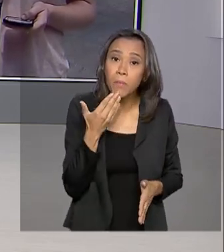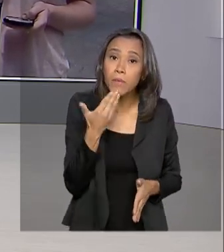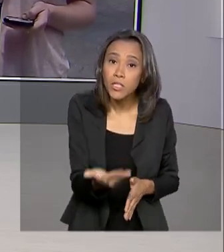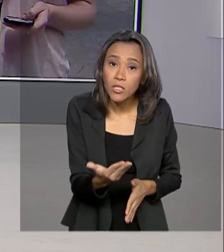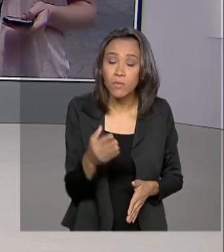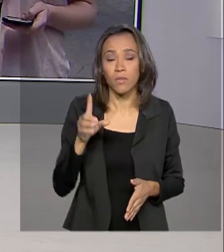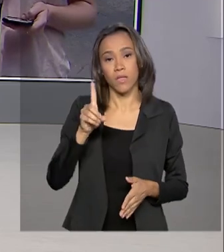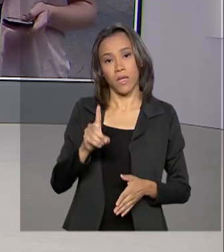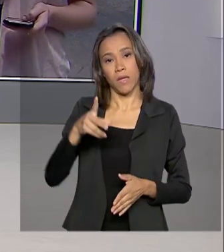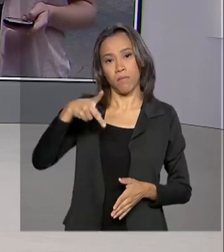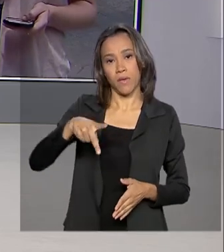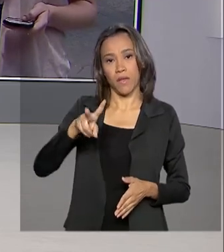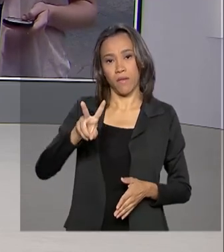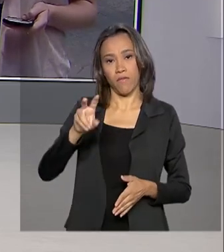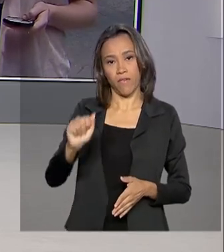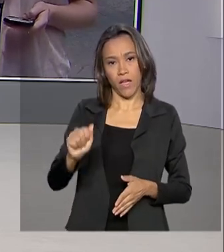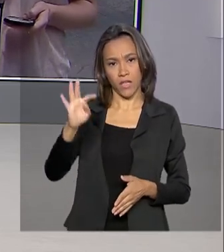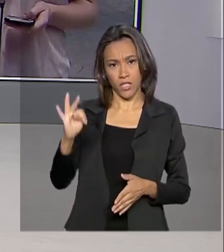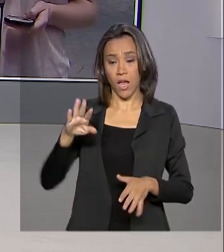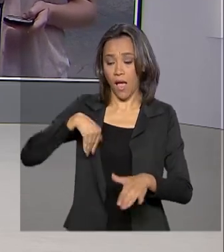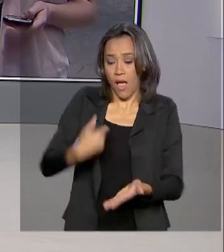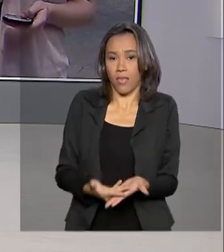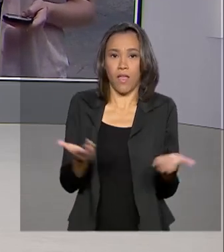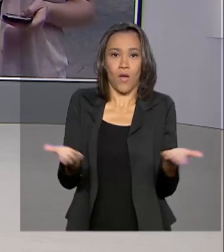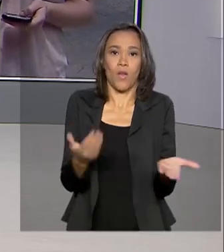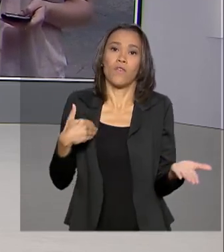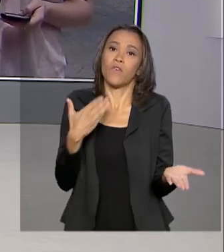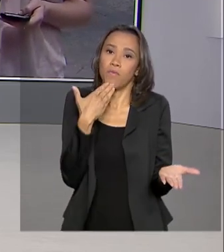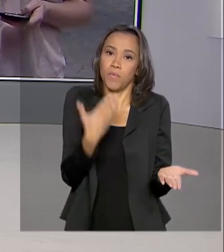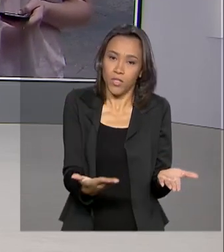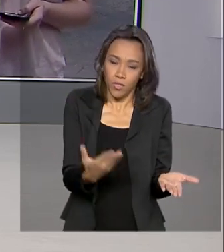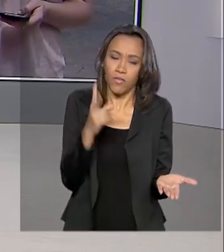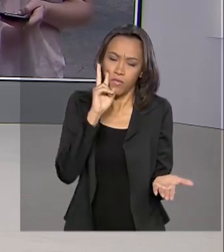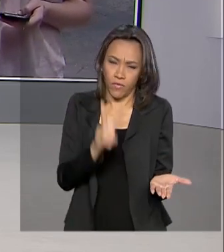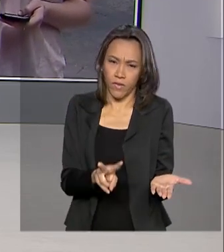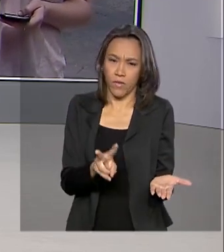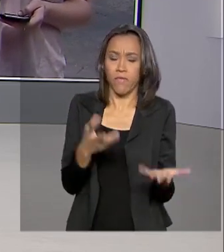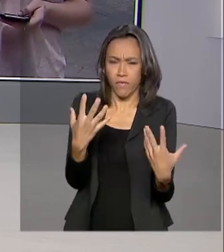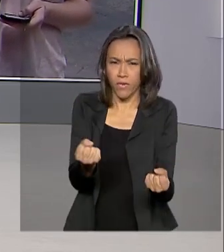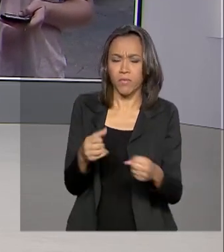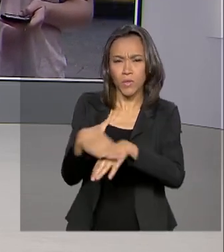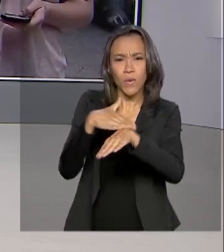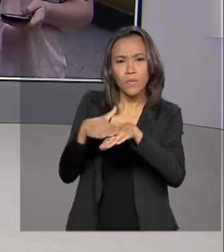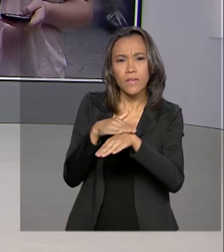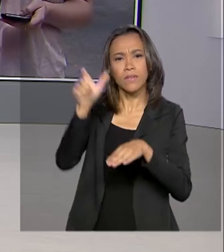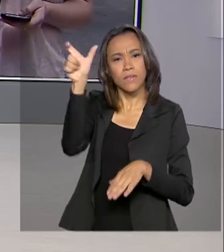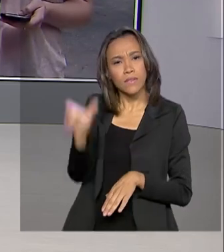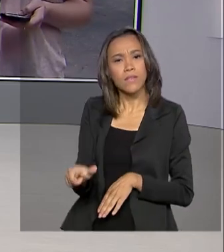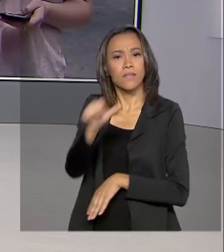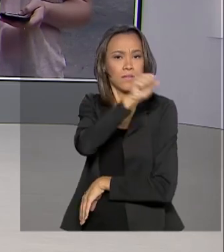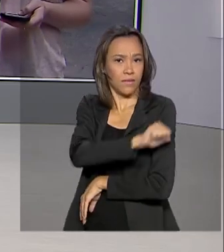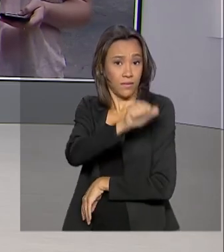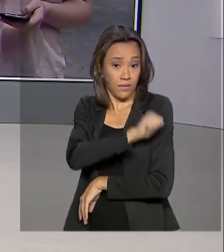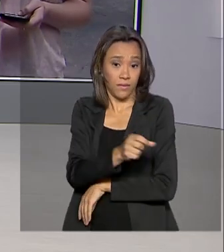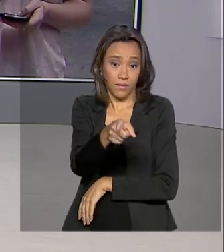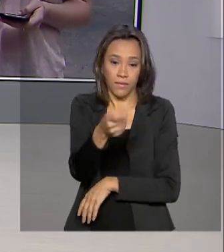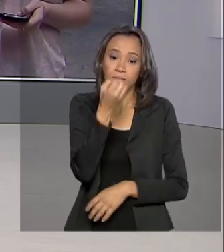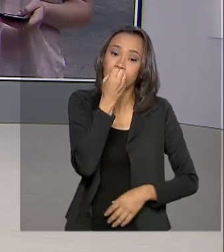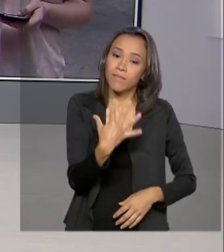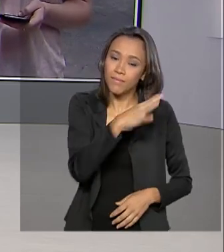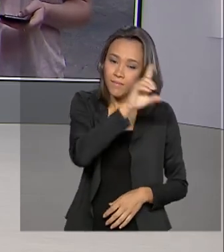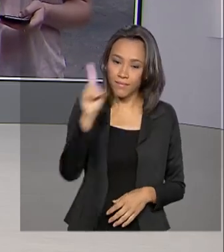dpvat foram feitos até agora de acordo com a seguradora líder vamos ao rio de janeiro conversar com alessandra lago alessandra bom dia pra